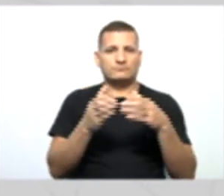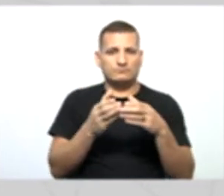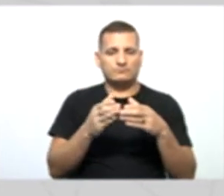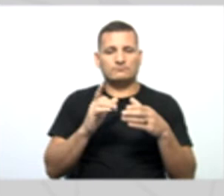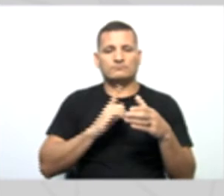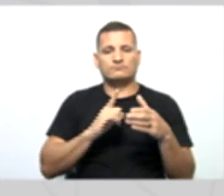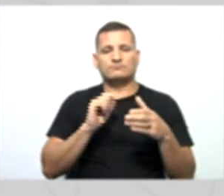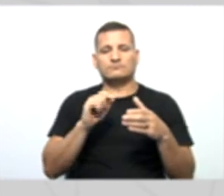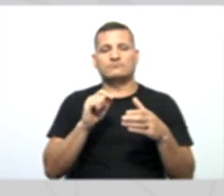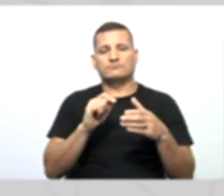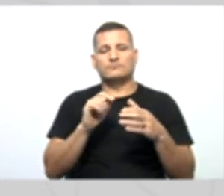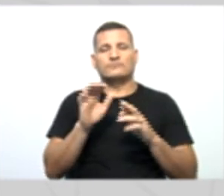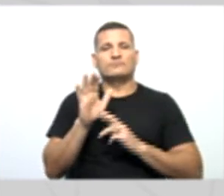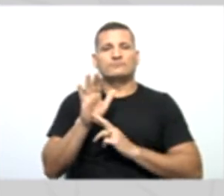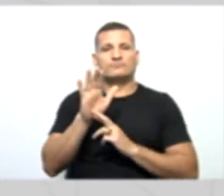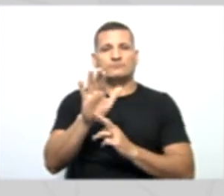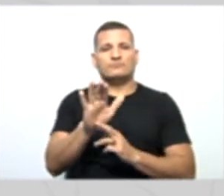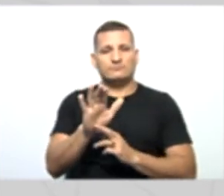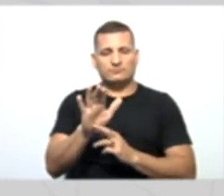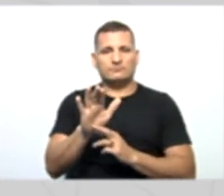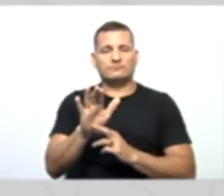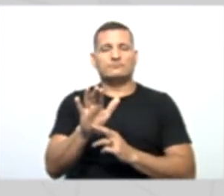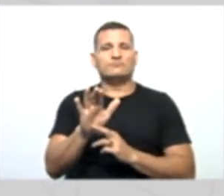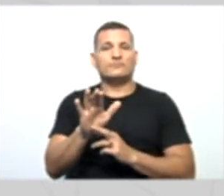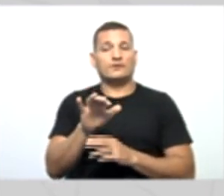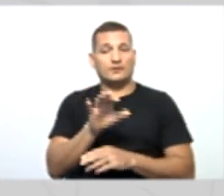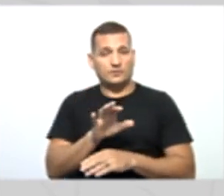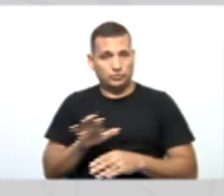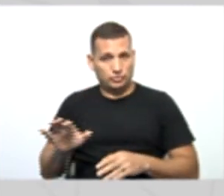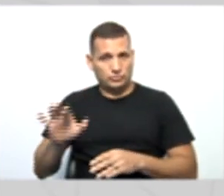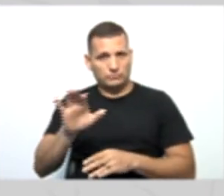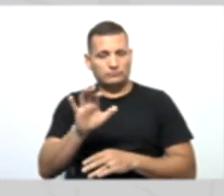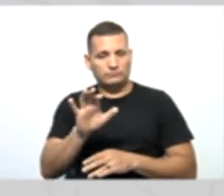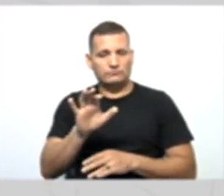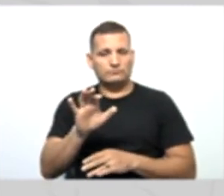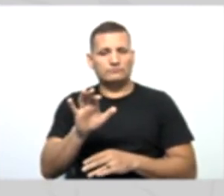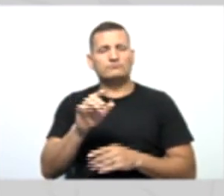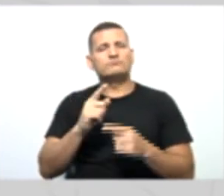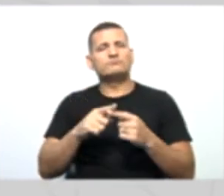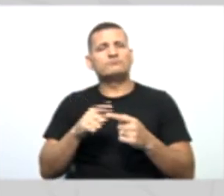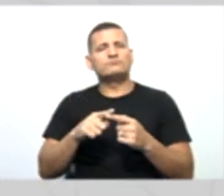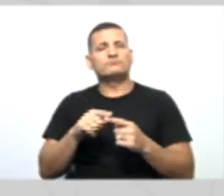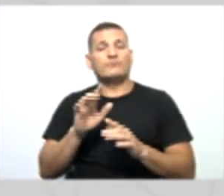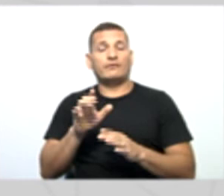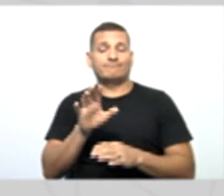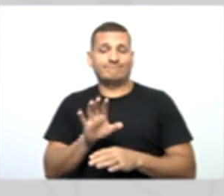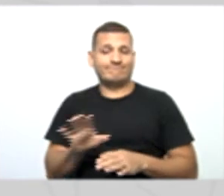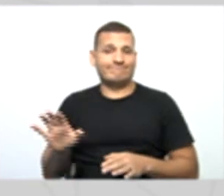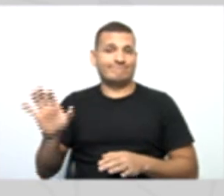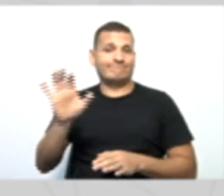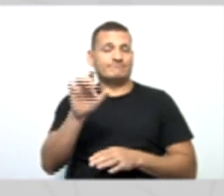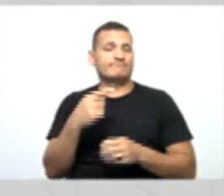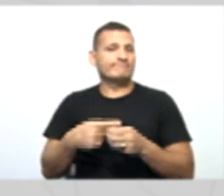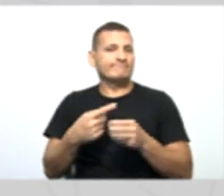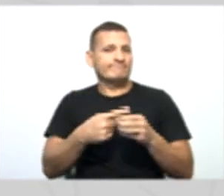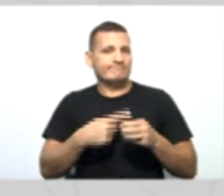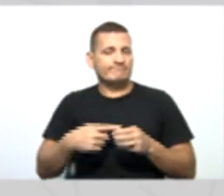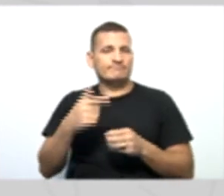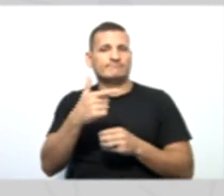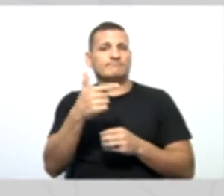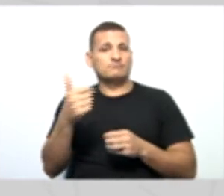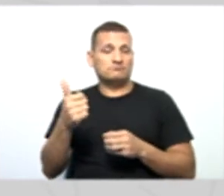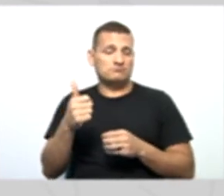por representantes das micro-regiões. Por que micro-regiões? São 21 municípios, talvez eles se